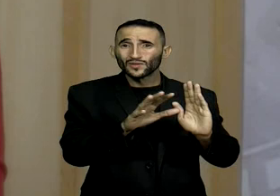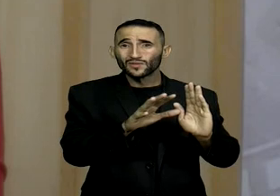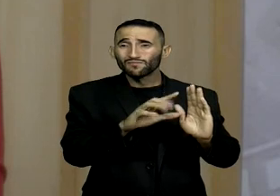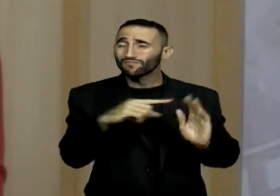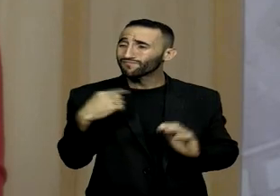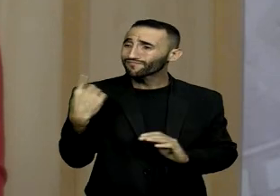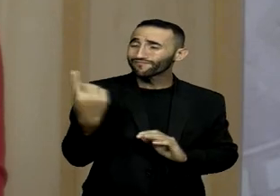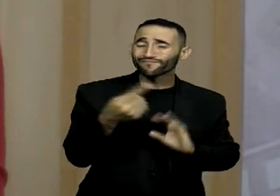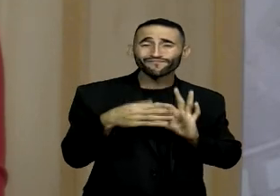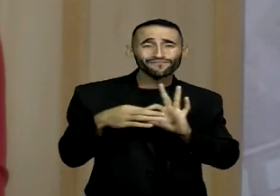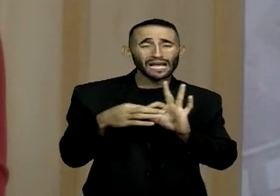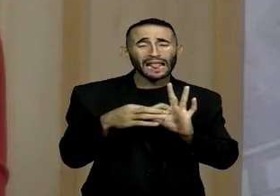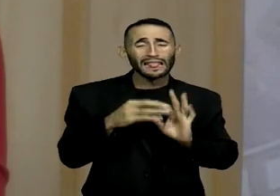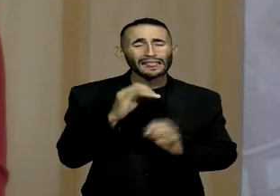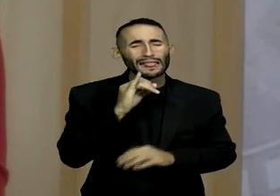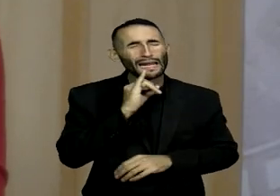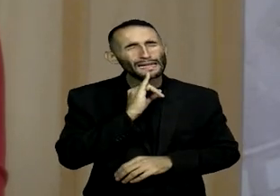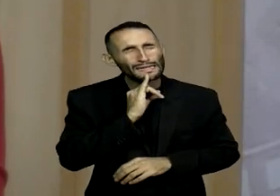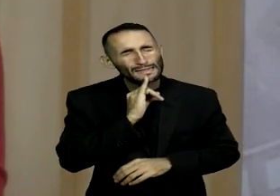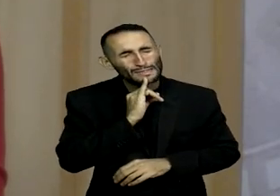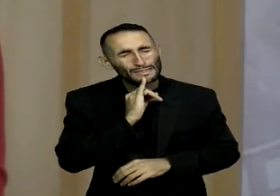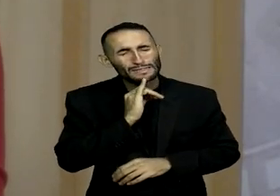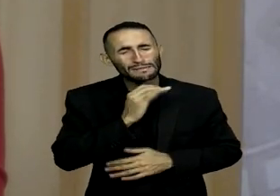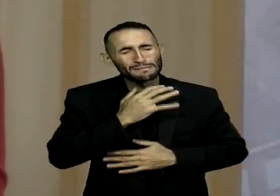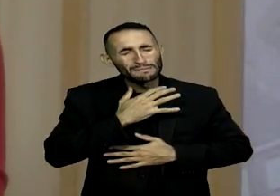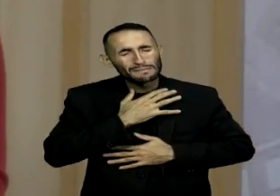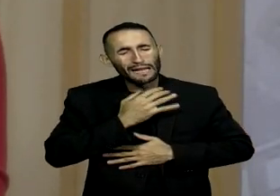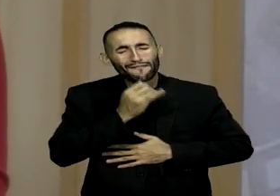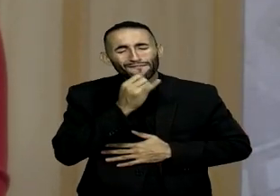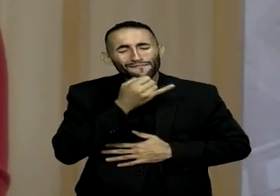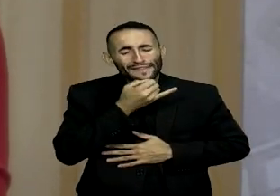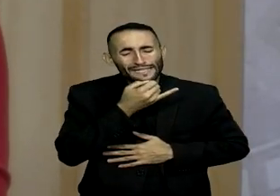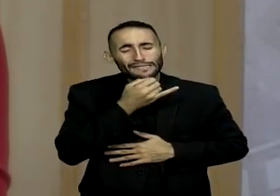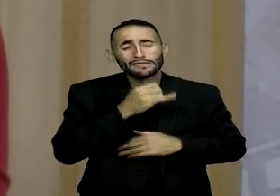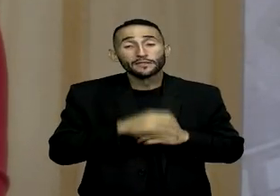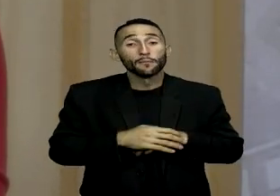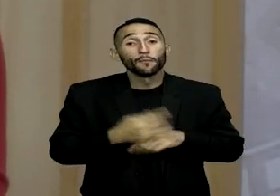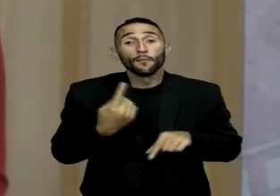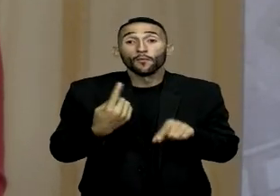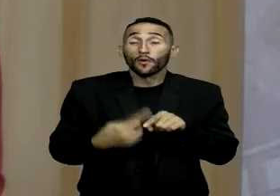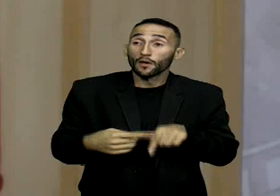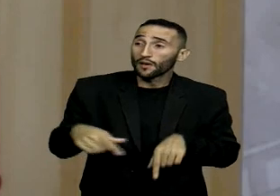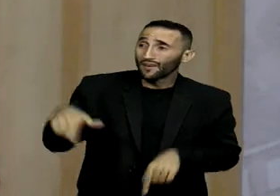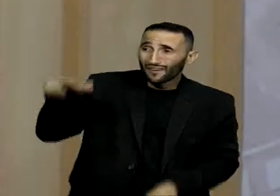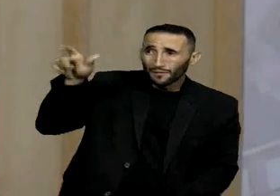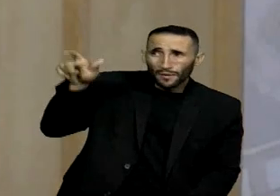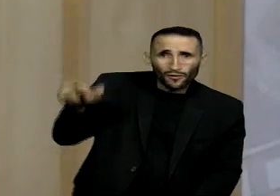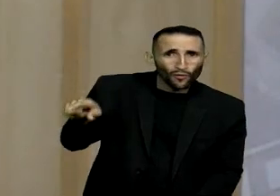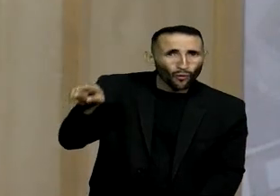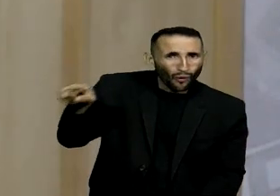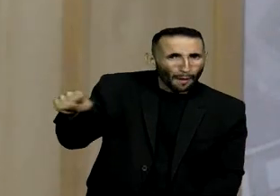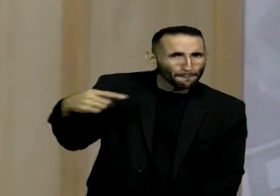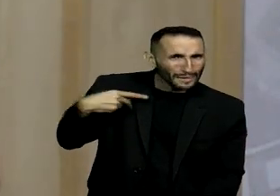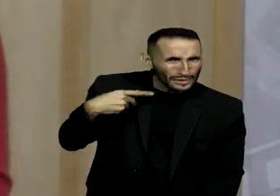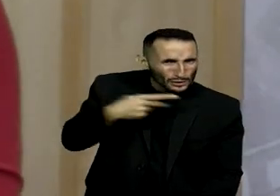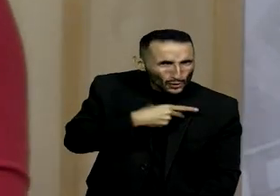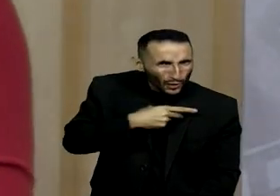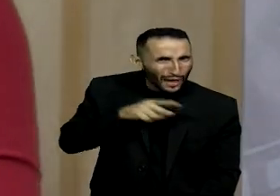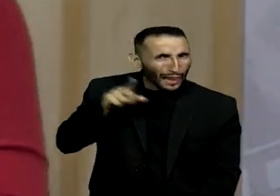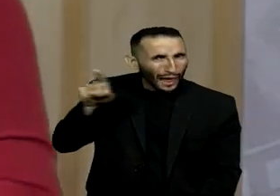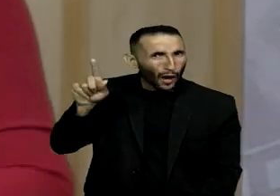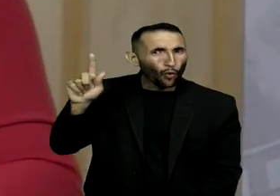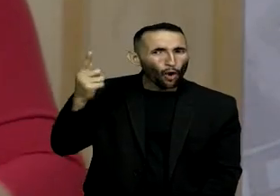Por uma fala de uma pessoa que se diz pastor e diz que é de Goiás, né? Esse